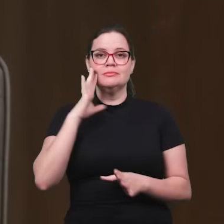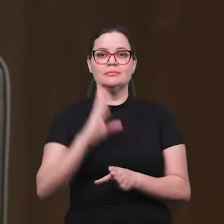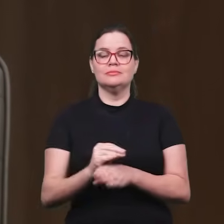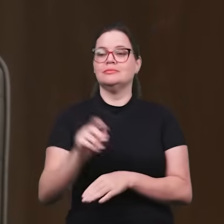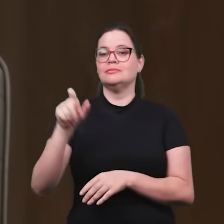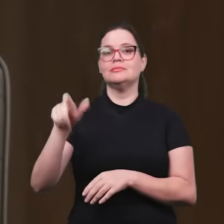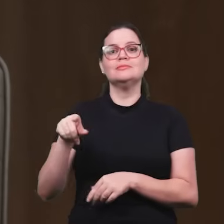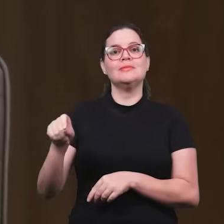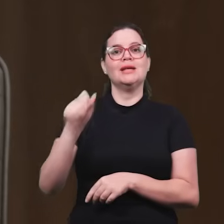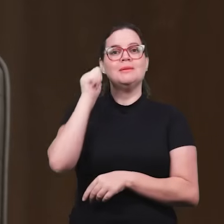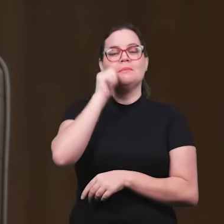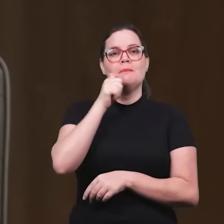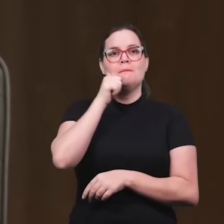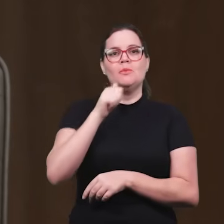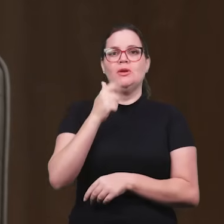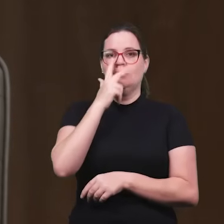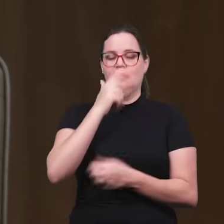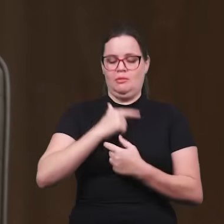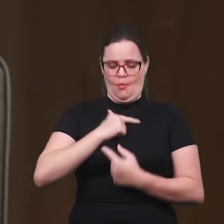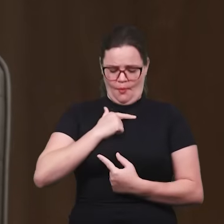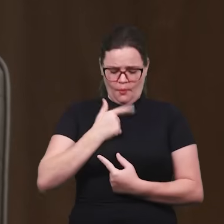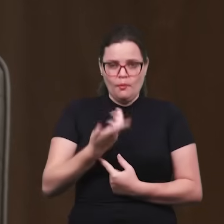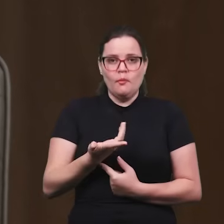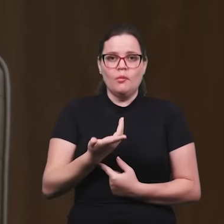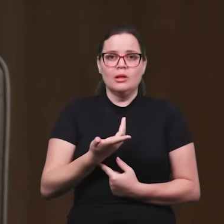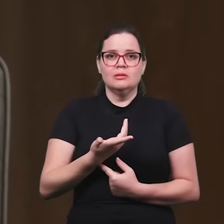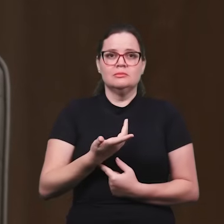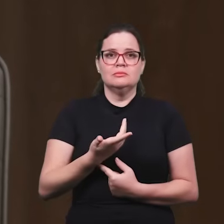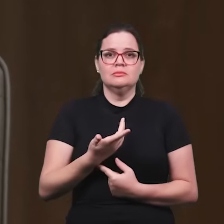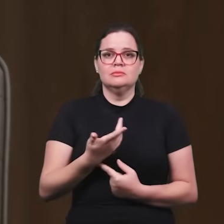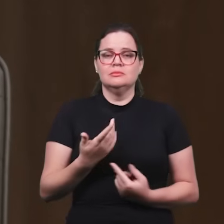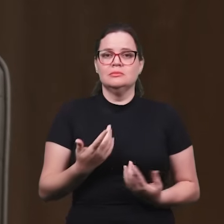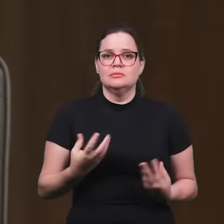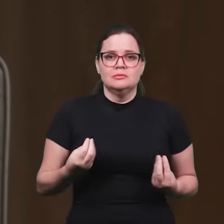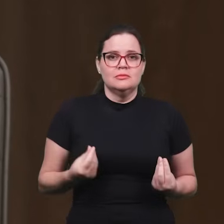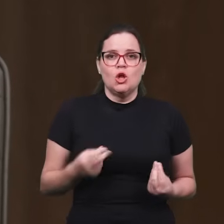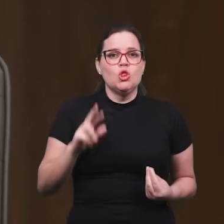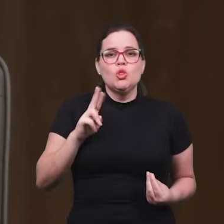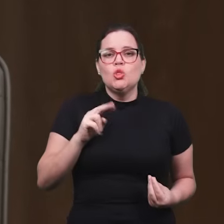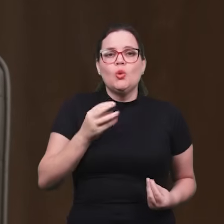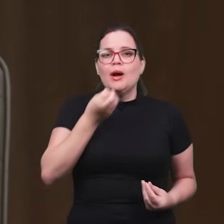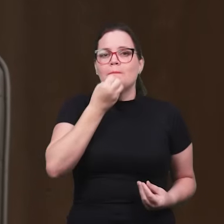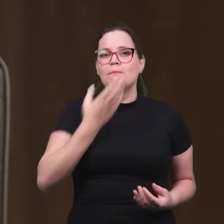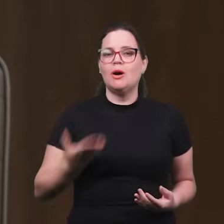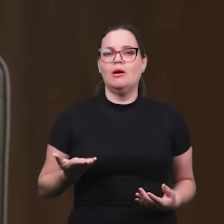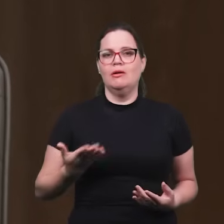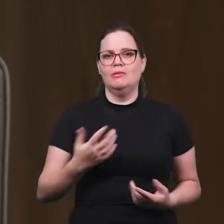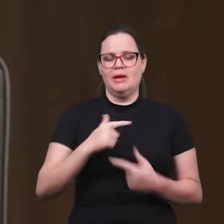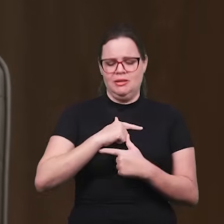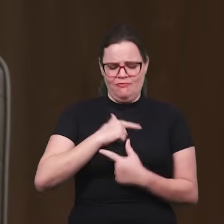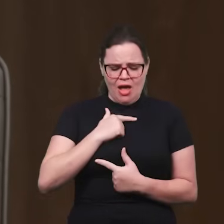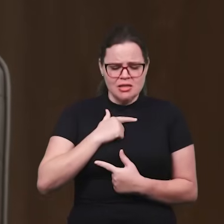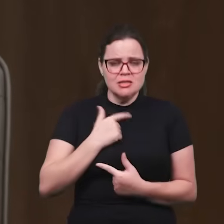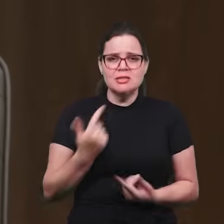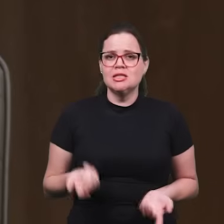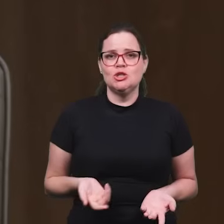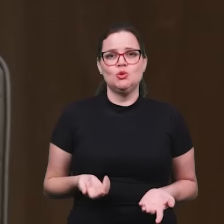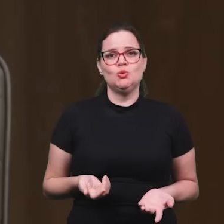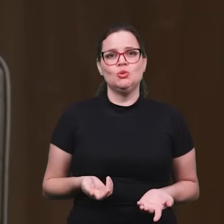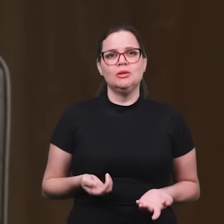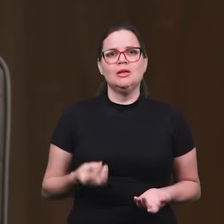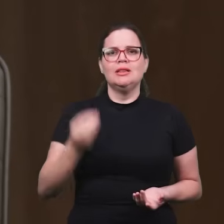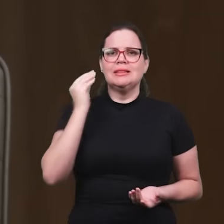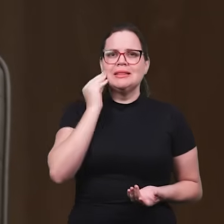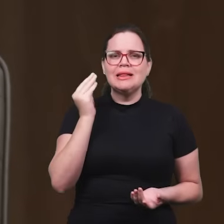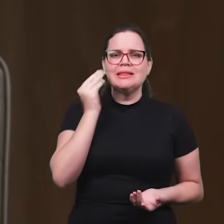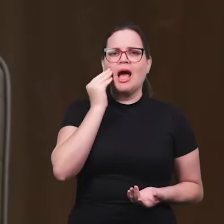mulher, ela tinha um vazio, né? Dá a entender que ela tinha um vazio ali na sua alma, um vazio existencial, e